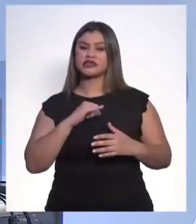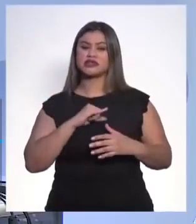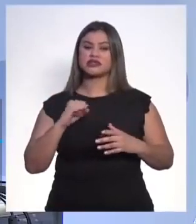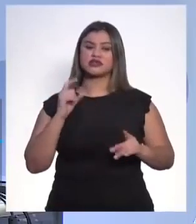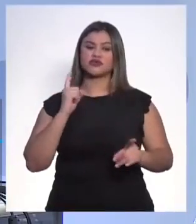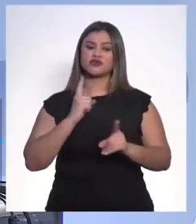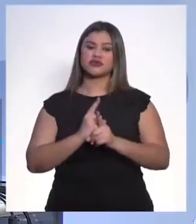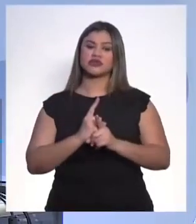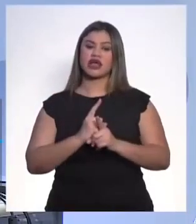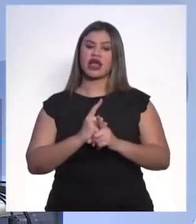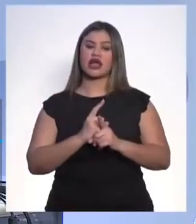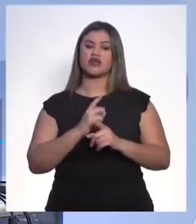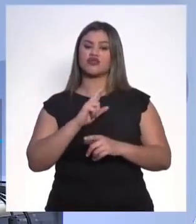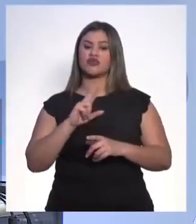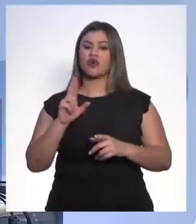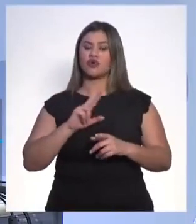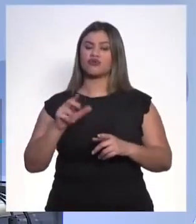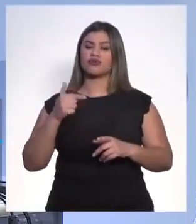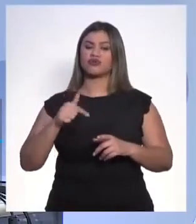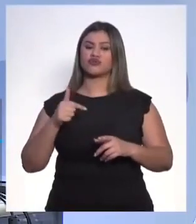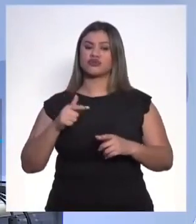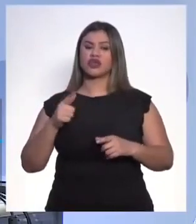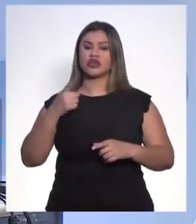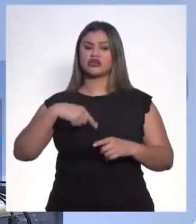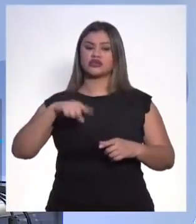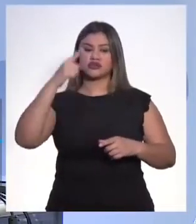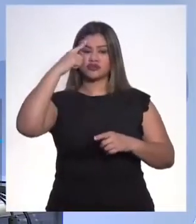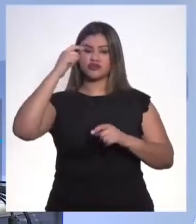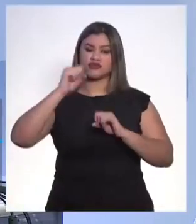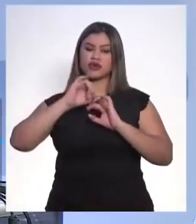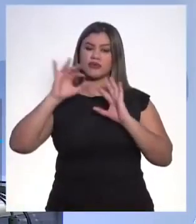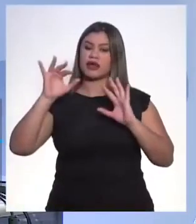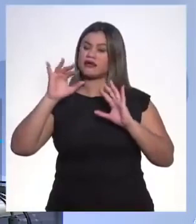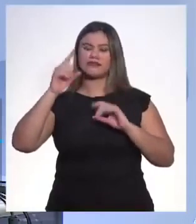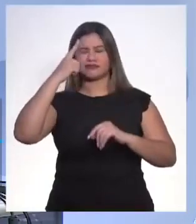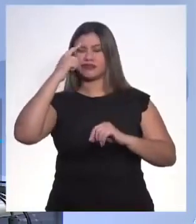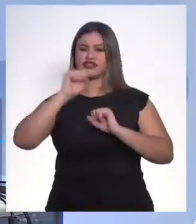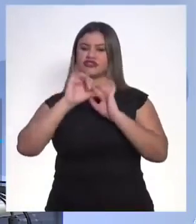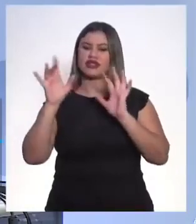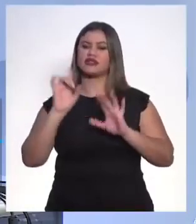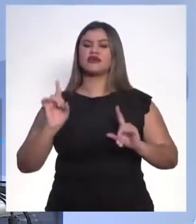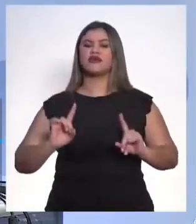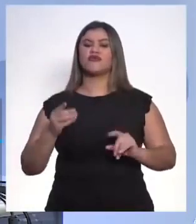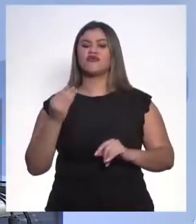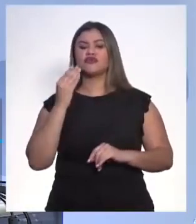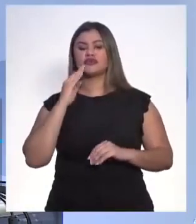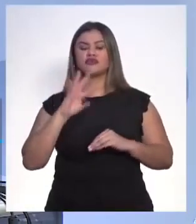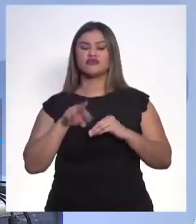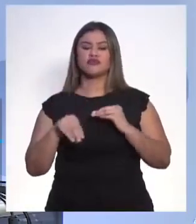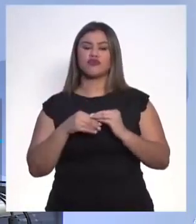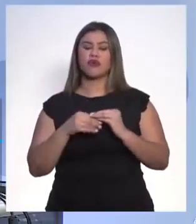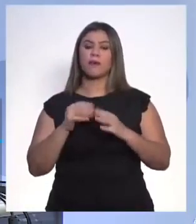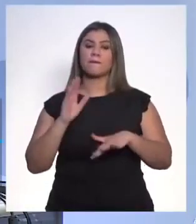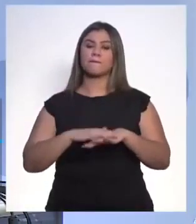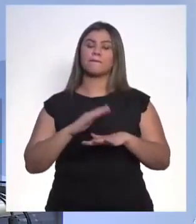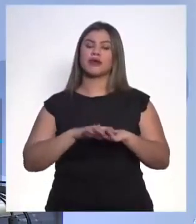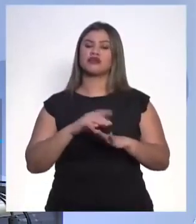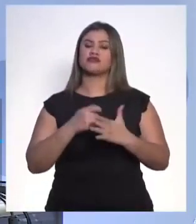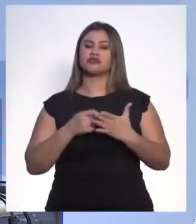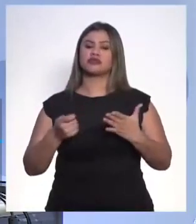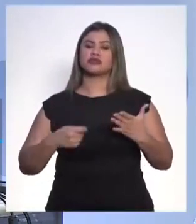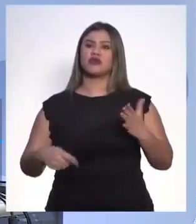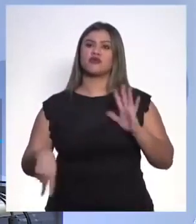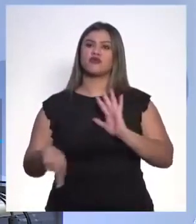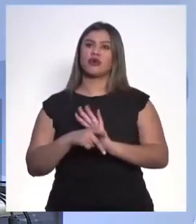um nome, obviamente, a gente vai imaginar, não, obviamente. A gente vai fazer algo implícito. Então, quem que escreve aí para